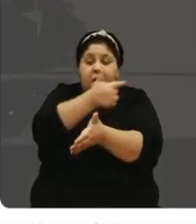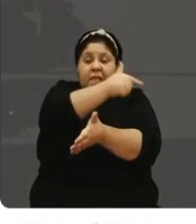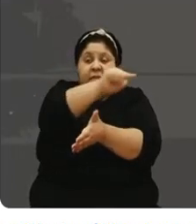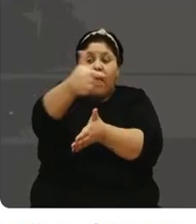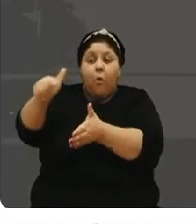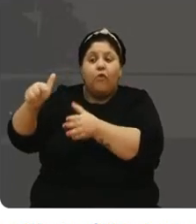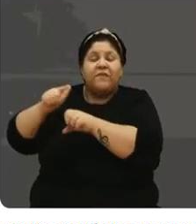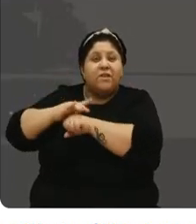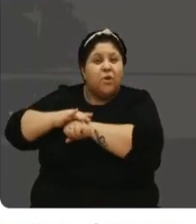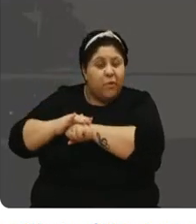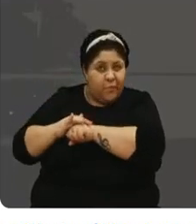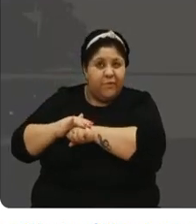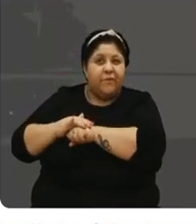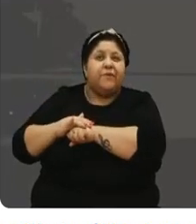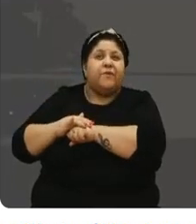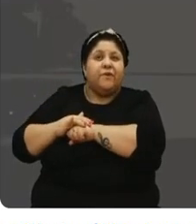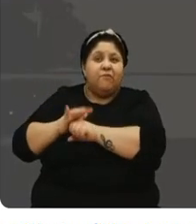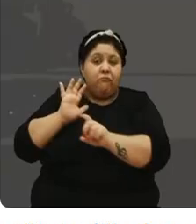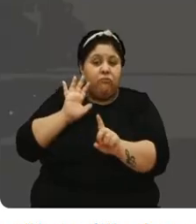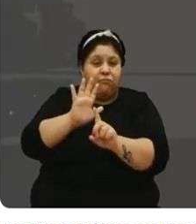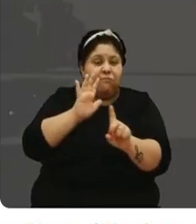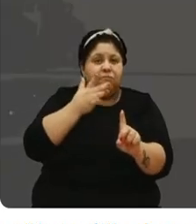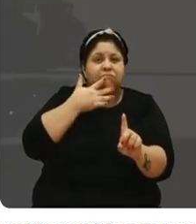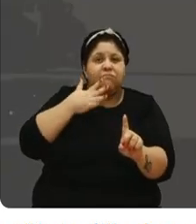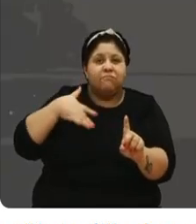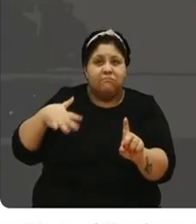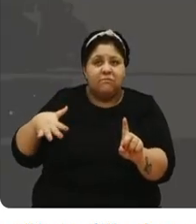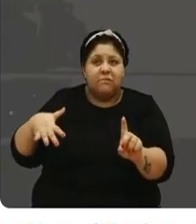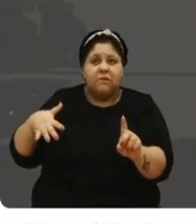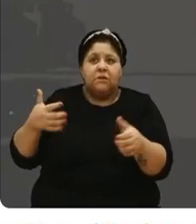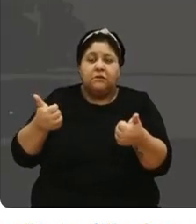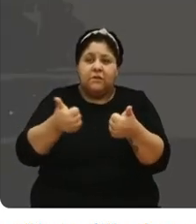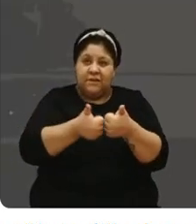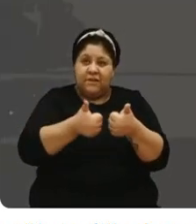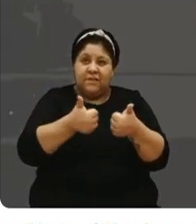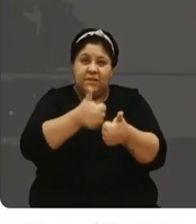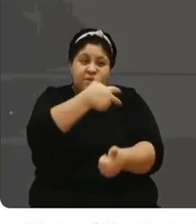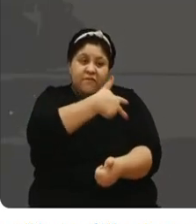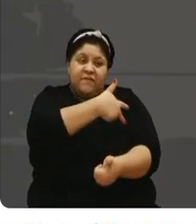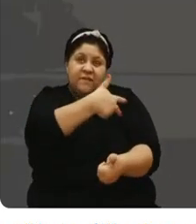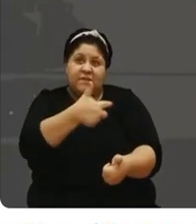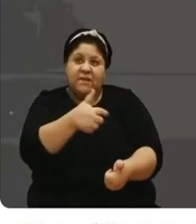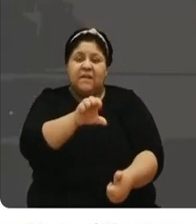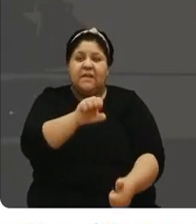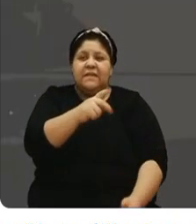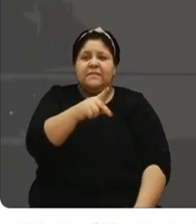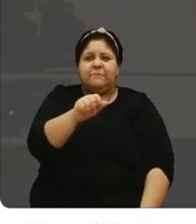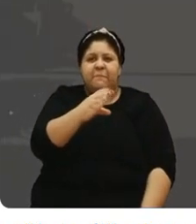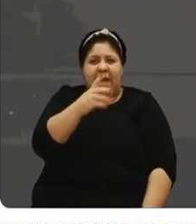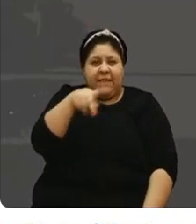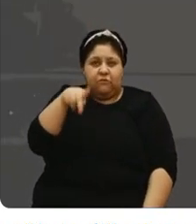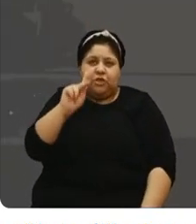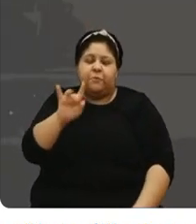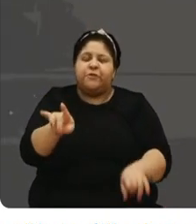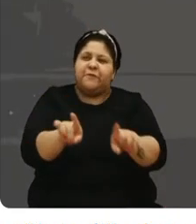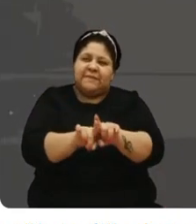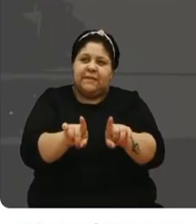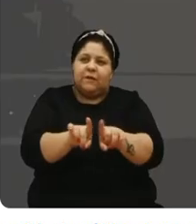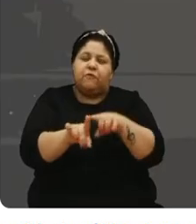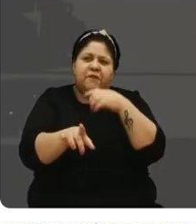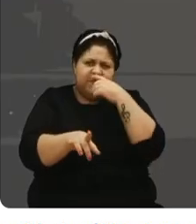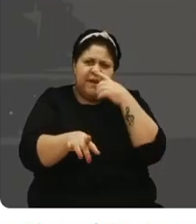doença tá afetando as crianças com spike, né? As crianças que vêm a spike do